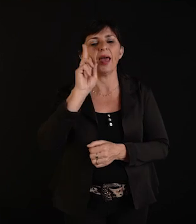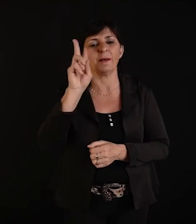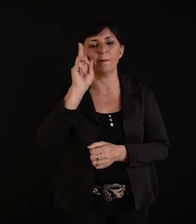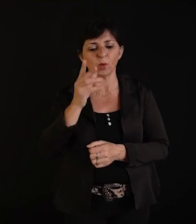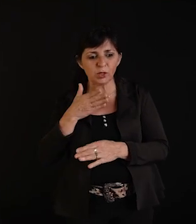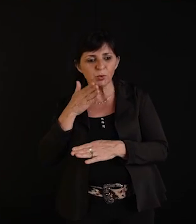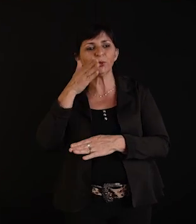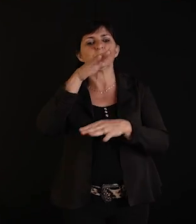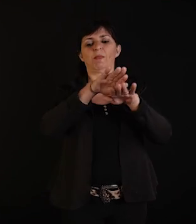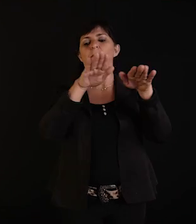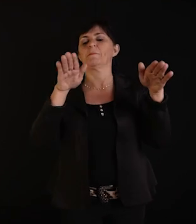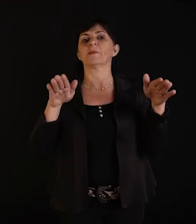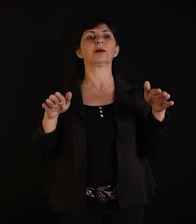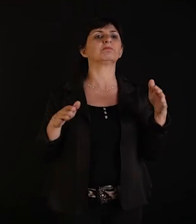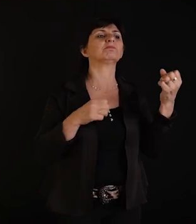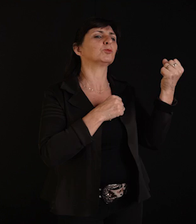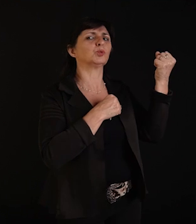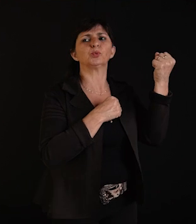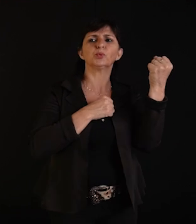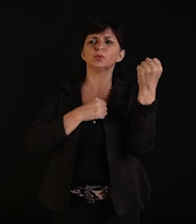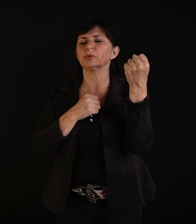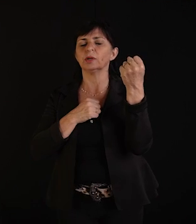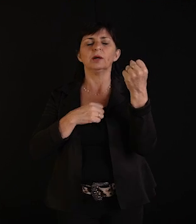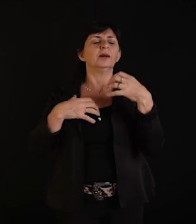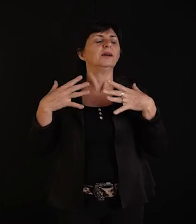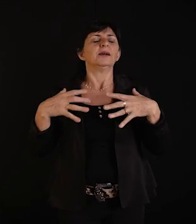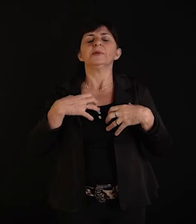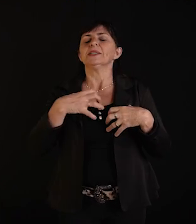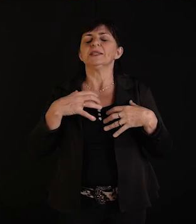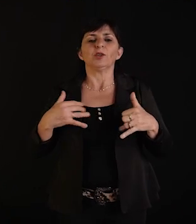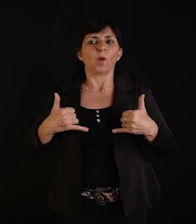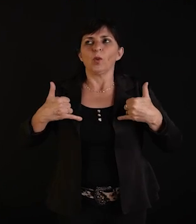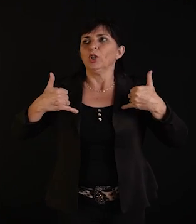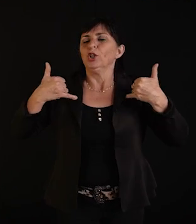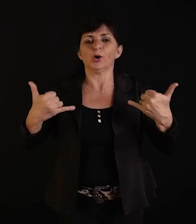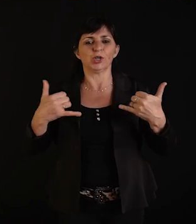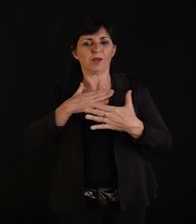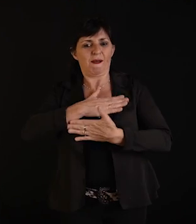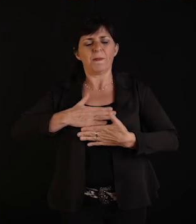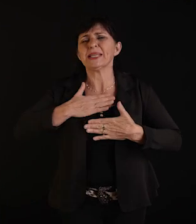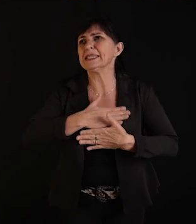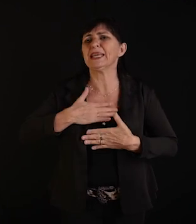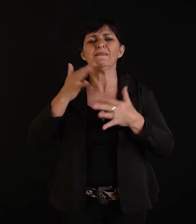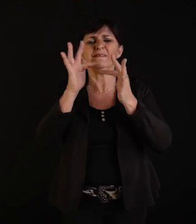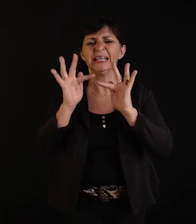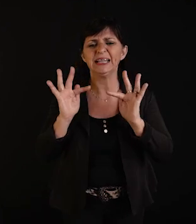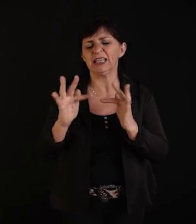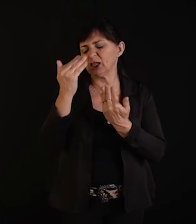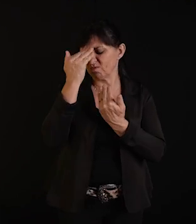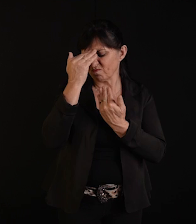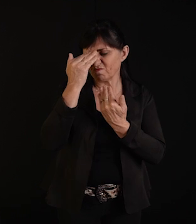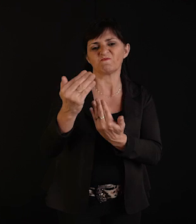os Monarcas, é uma honra muito grande, é uma satisfação, é um orgulho, é gratidão. Eu acho que resume